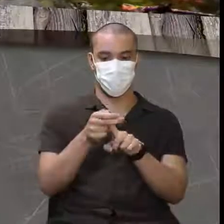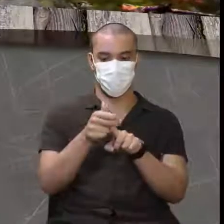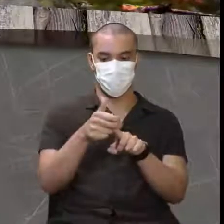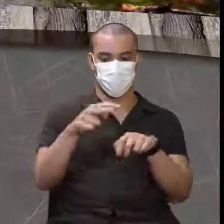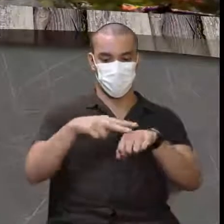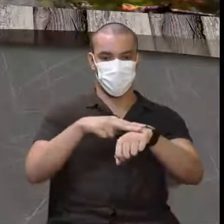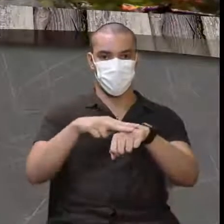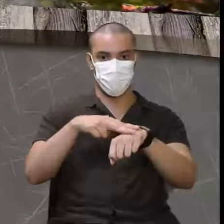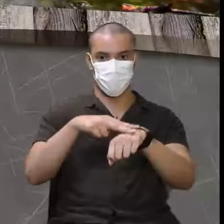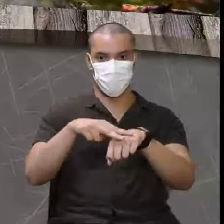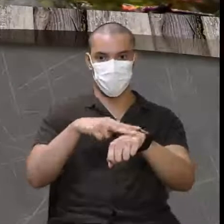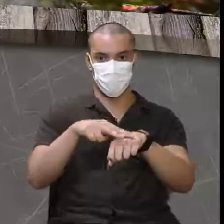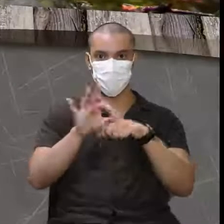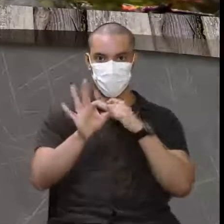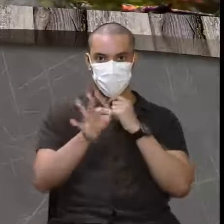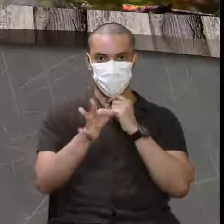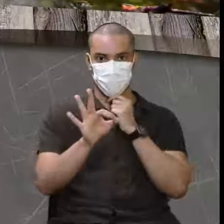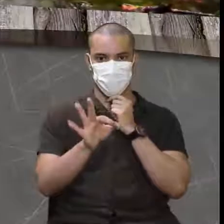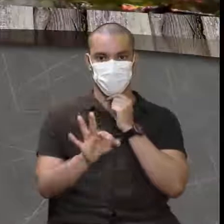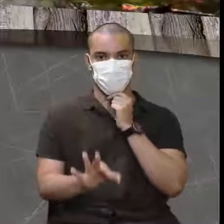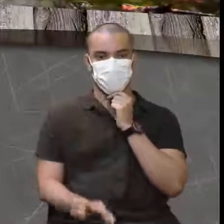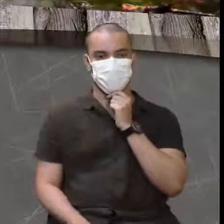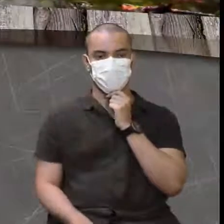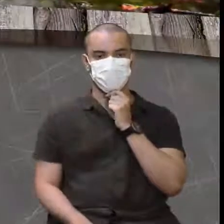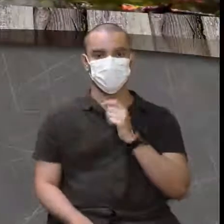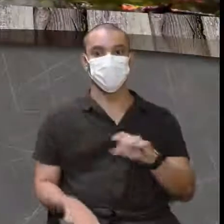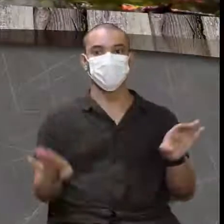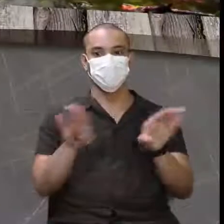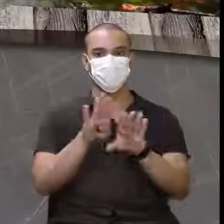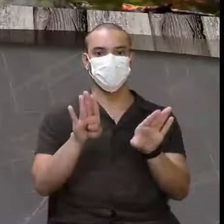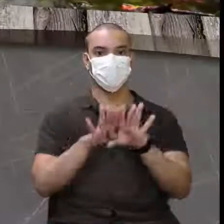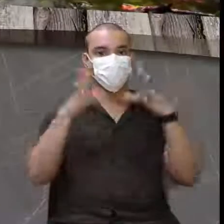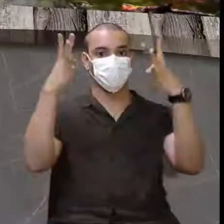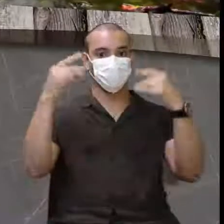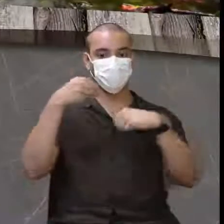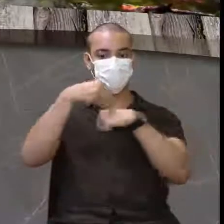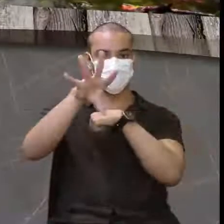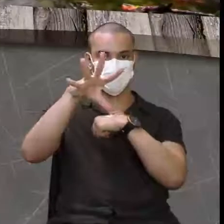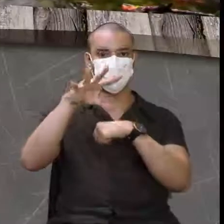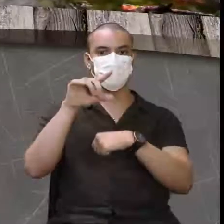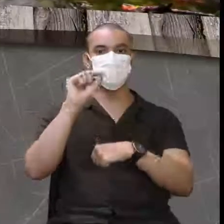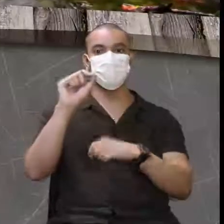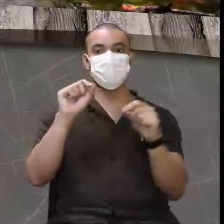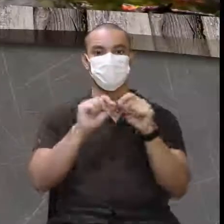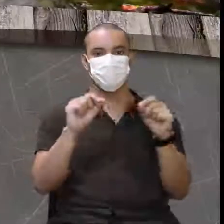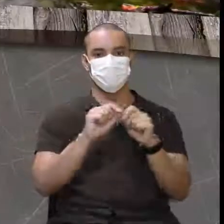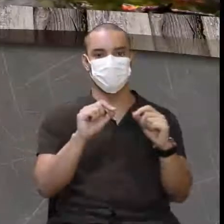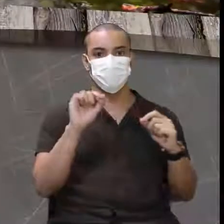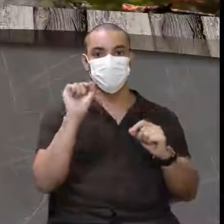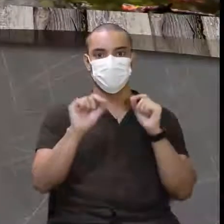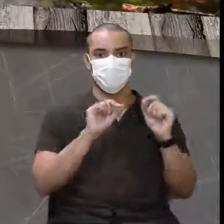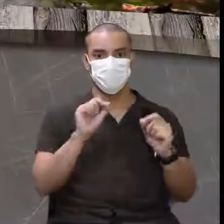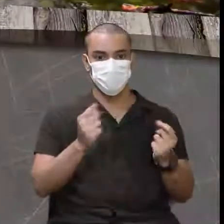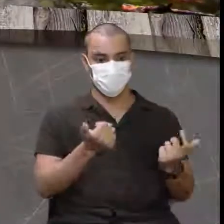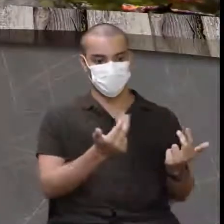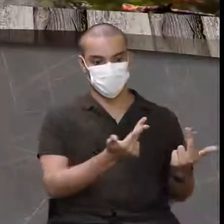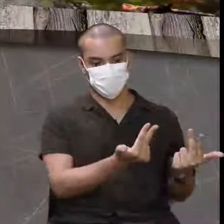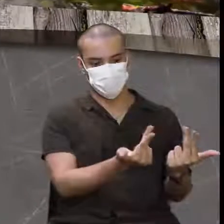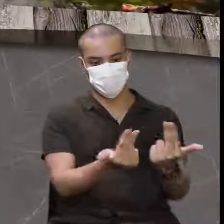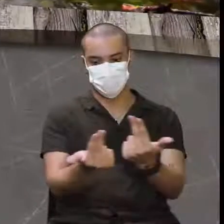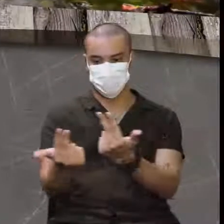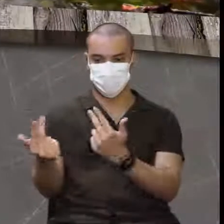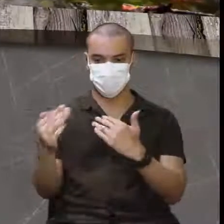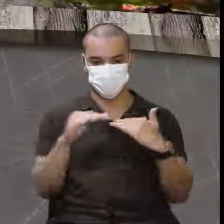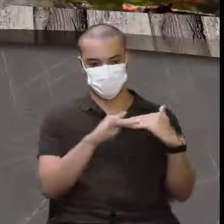que é uma leguminosa, tá bom? E um detalhe, ele padronizou, ele colocou